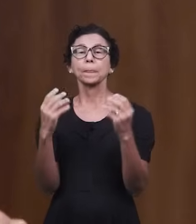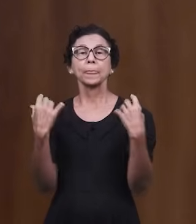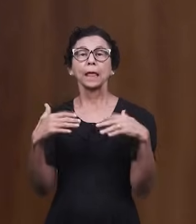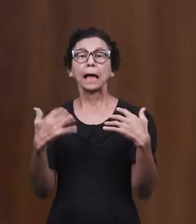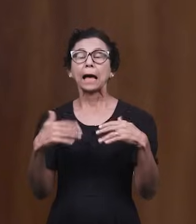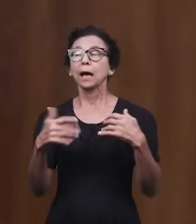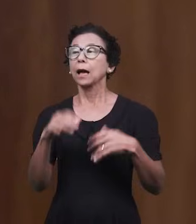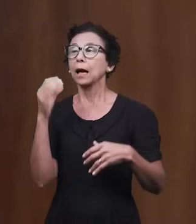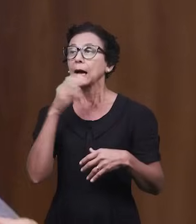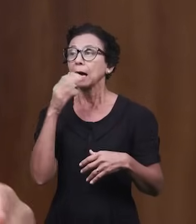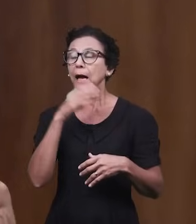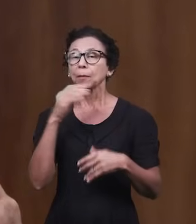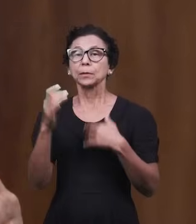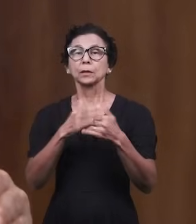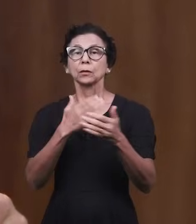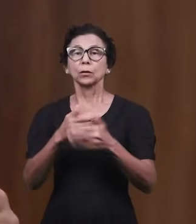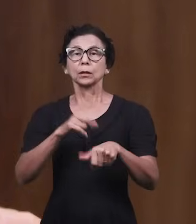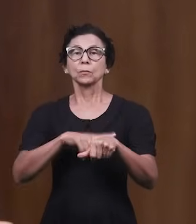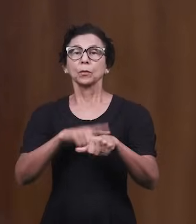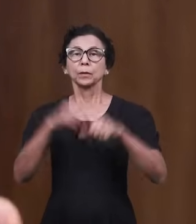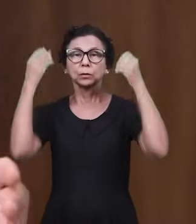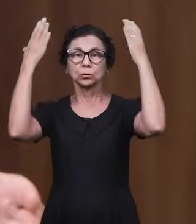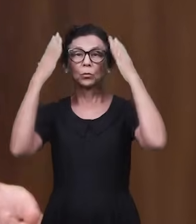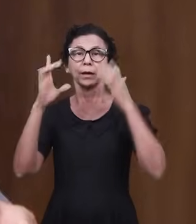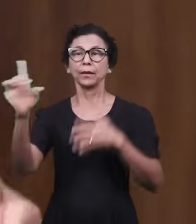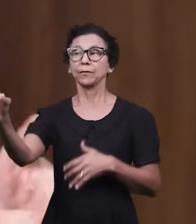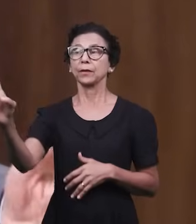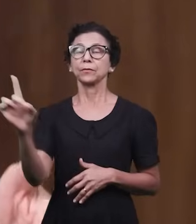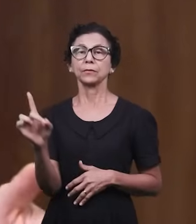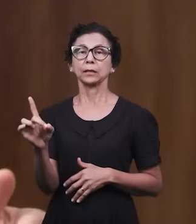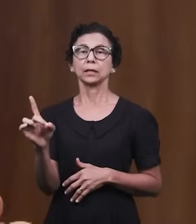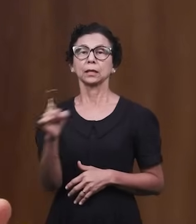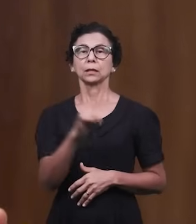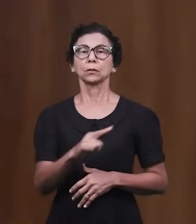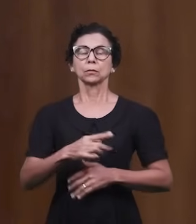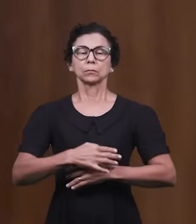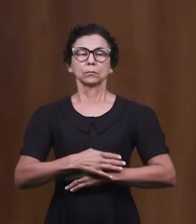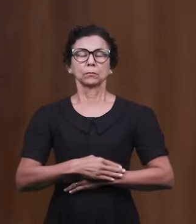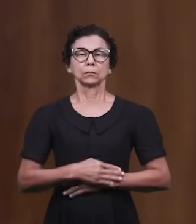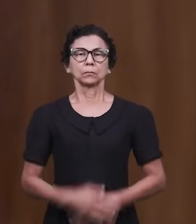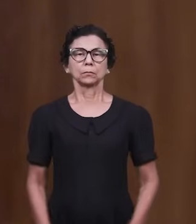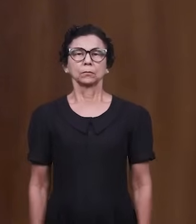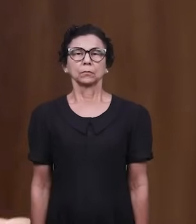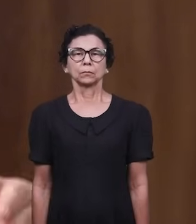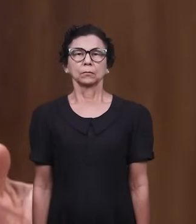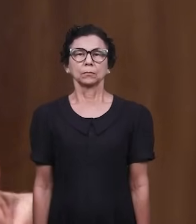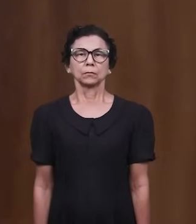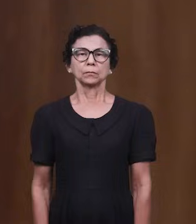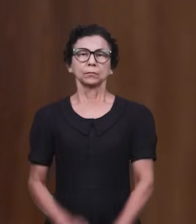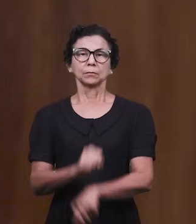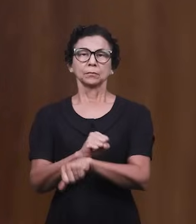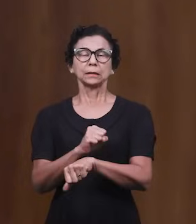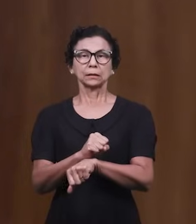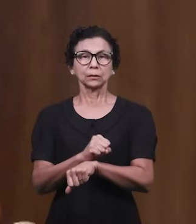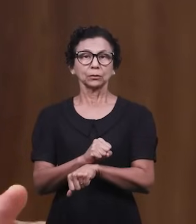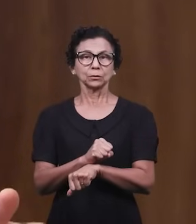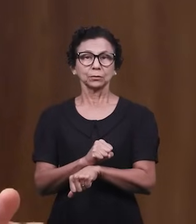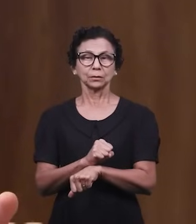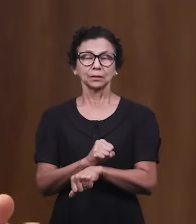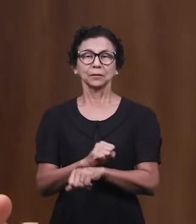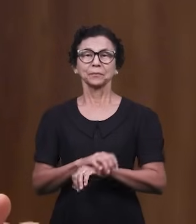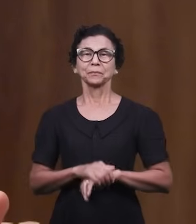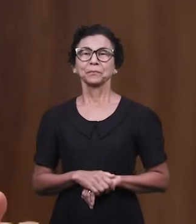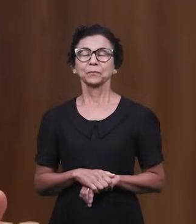momento o rei estará aí. Então, todos ficavam ali atentos, esperando que esse rei chegasse. E o